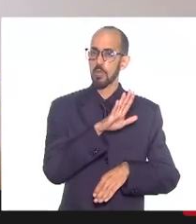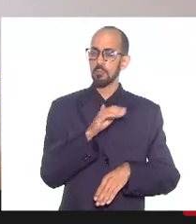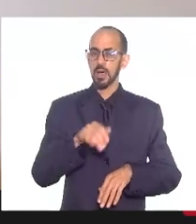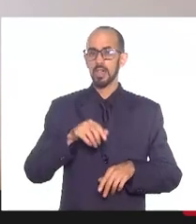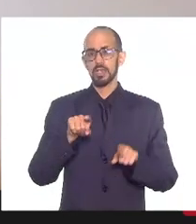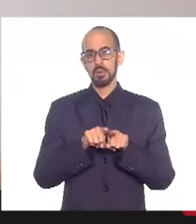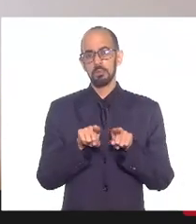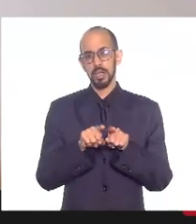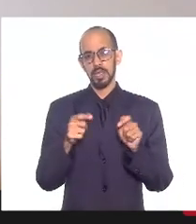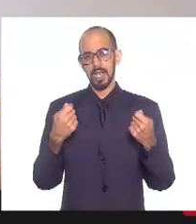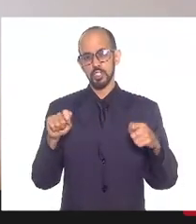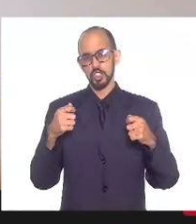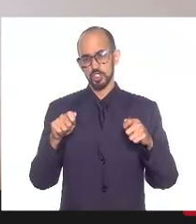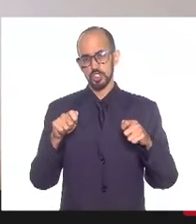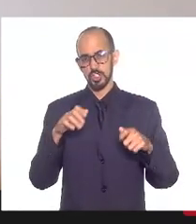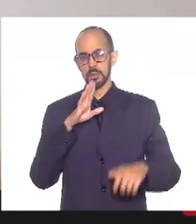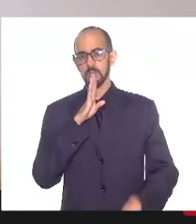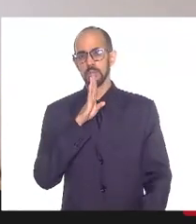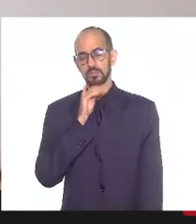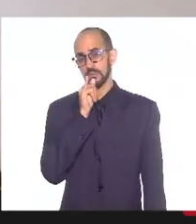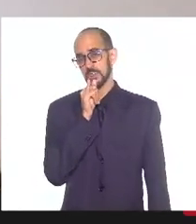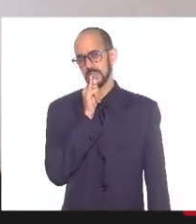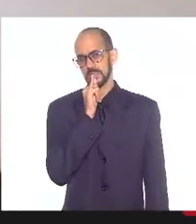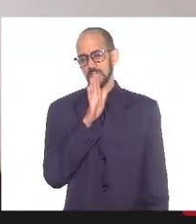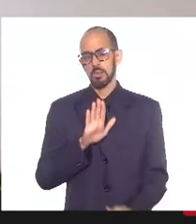Argentina. Mas temos um potencial de